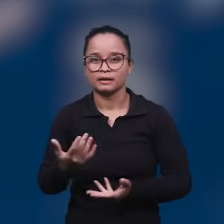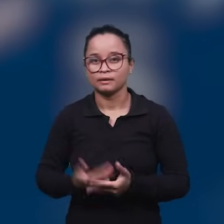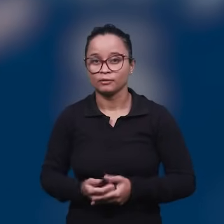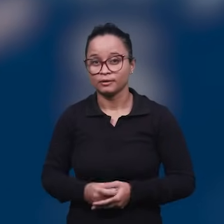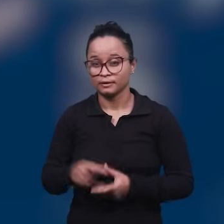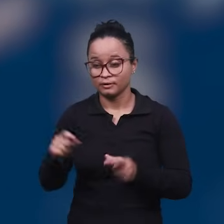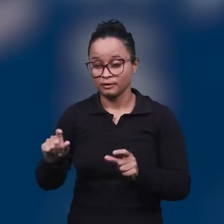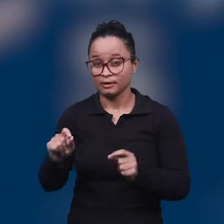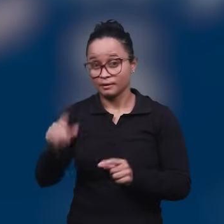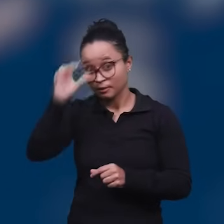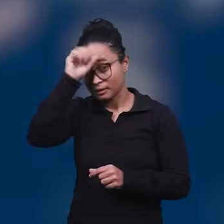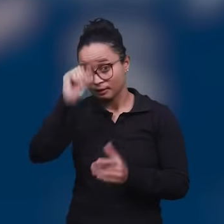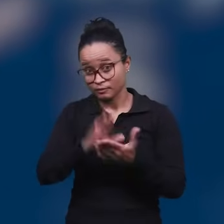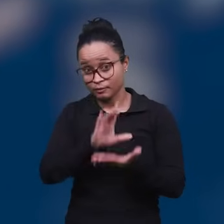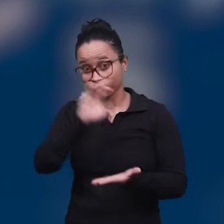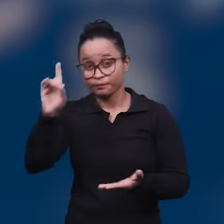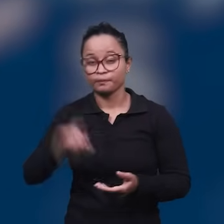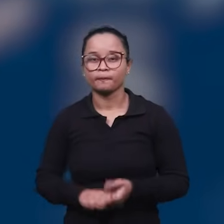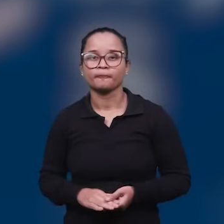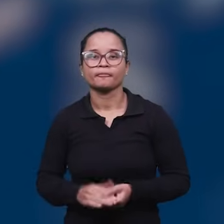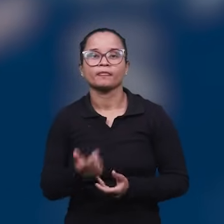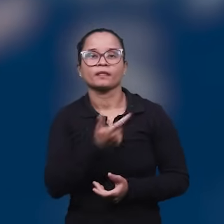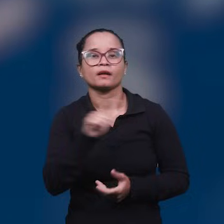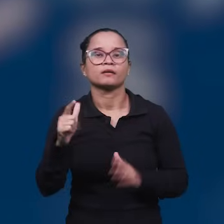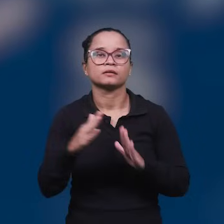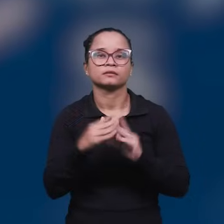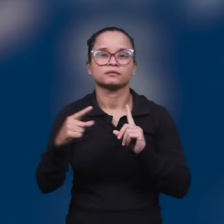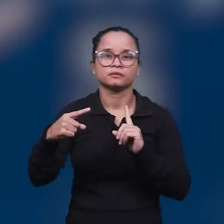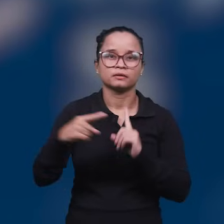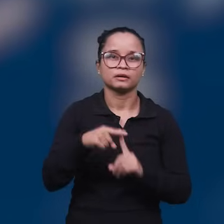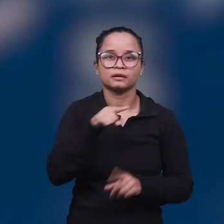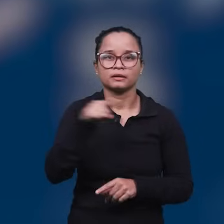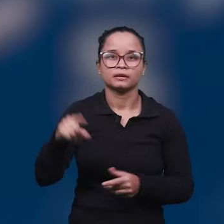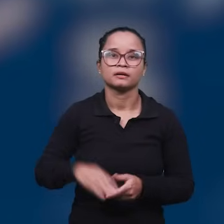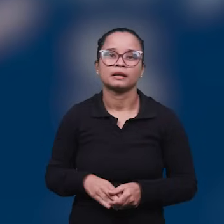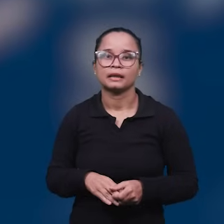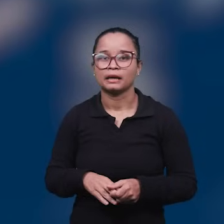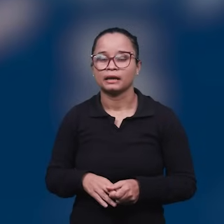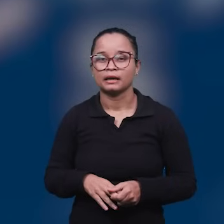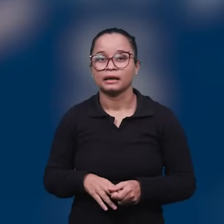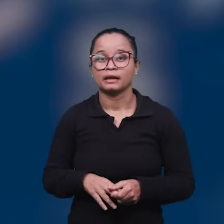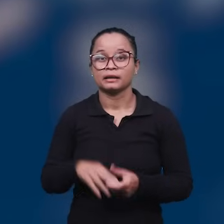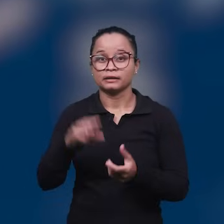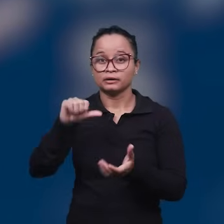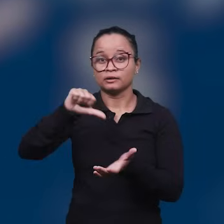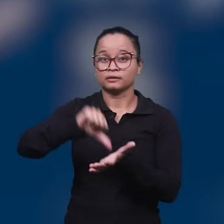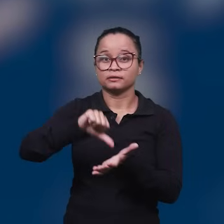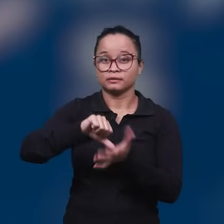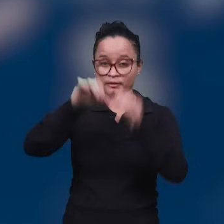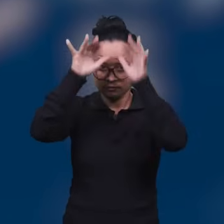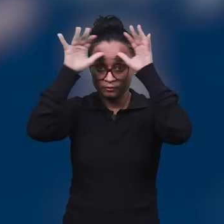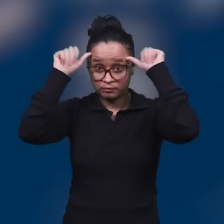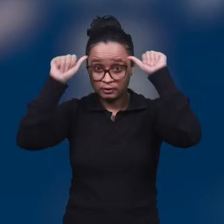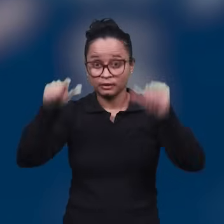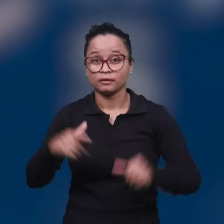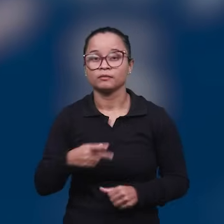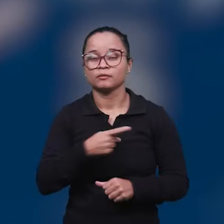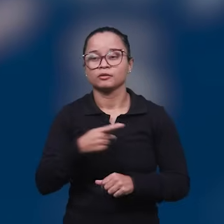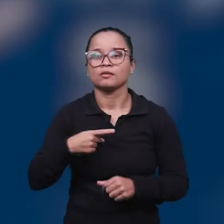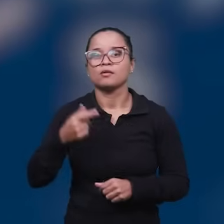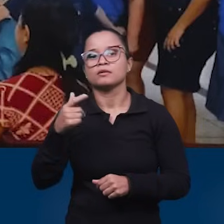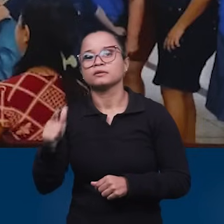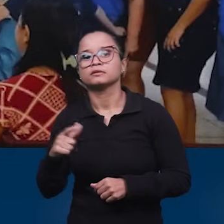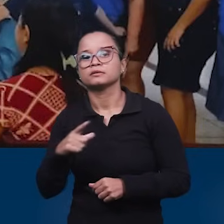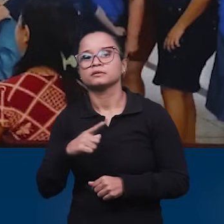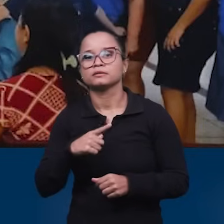ocorreu no domingo, o seminário, e foi um dia de muitas bênçãos, onde muitas crianças e pais estavam presentes e puderam juntas